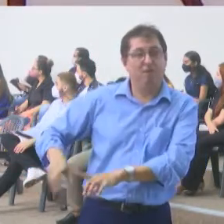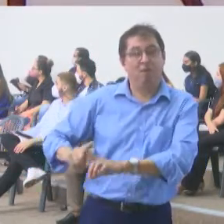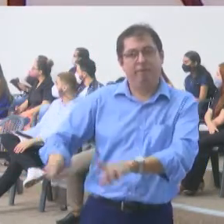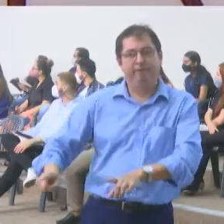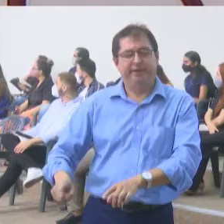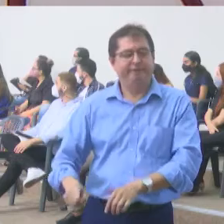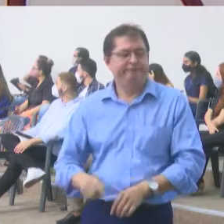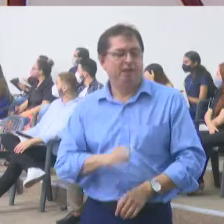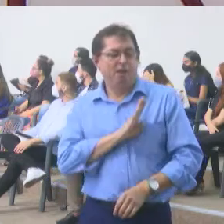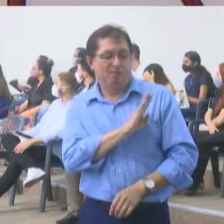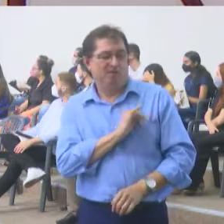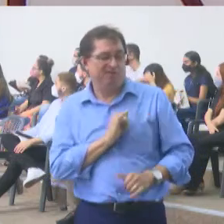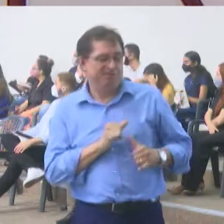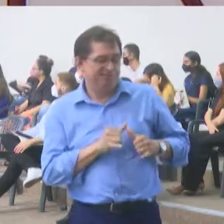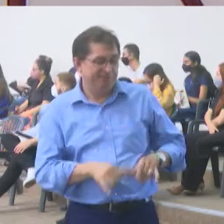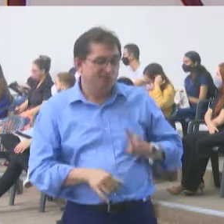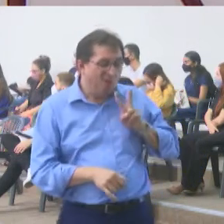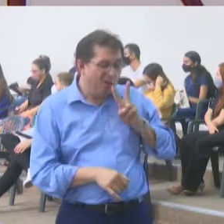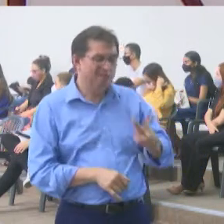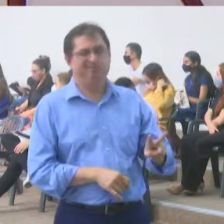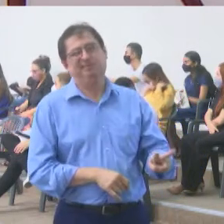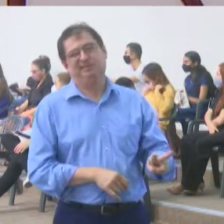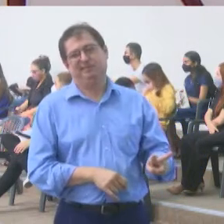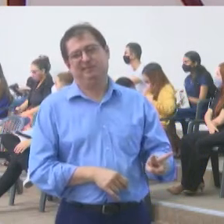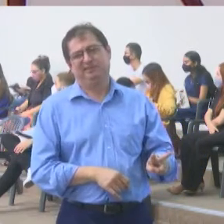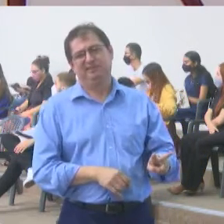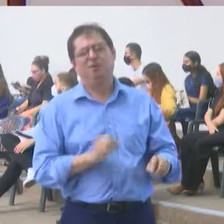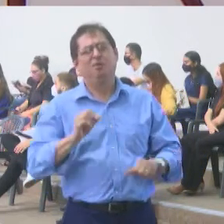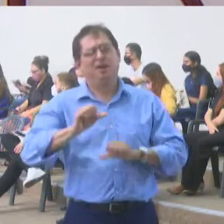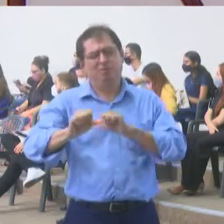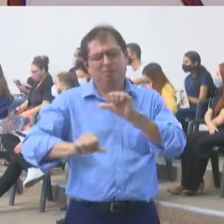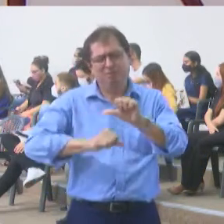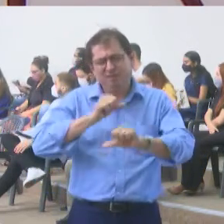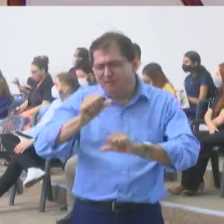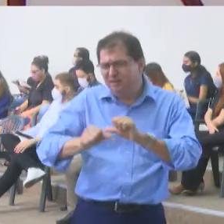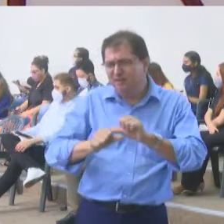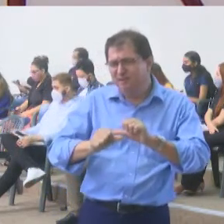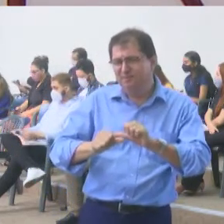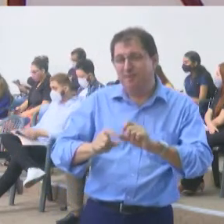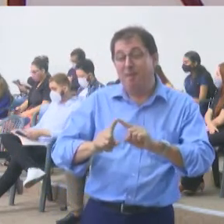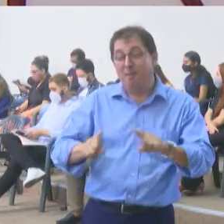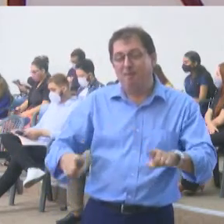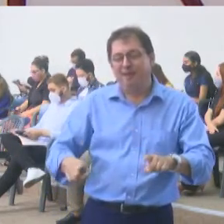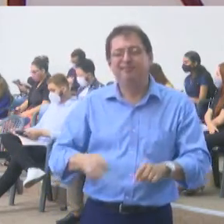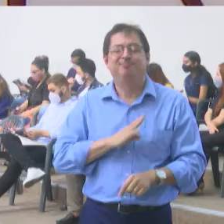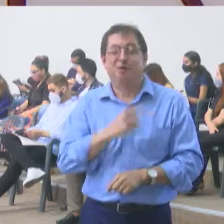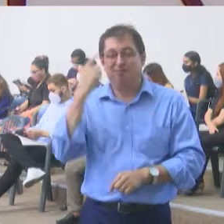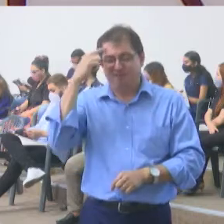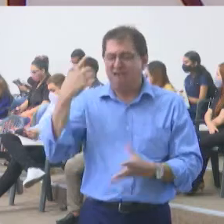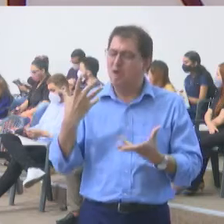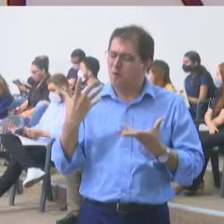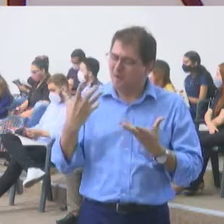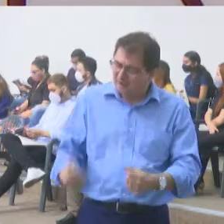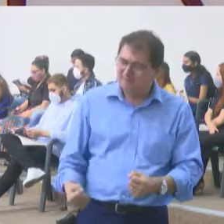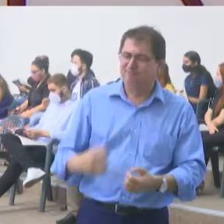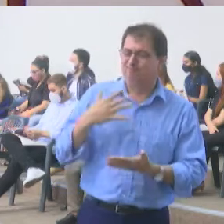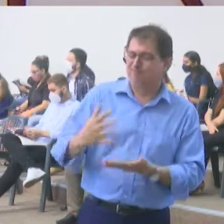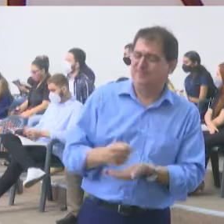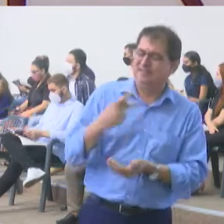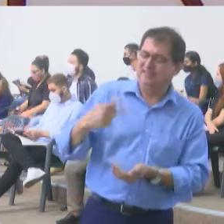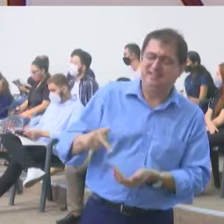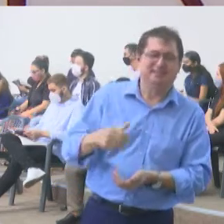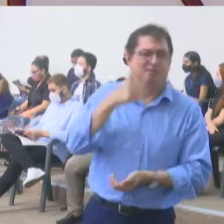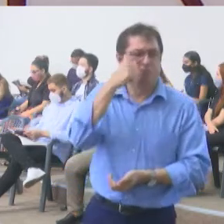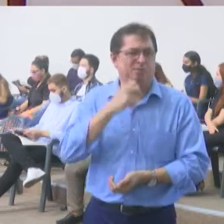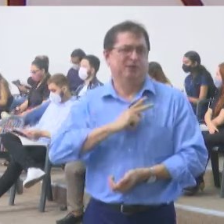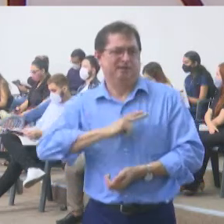só, será que mudaria alguma coisa? E no versículo 6, olhe na sua Bíblia, nós temos aqui a resposta desse resgatador.